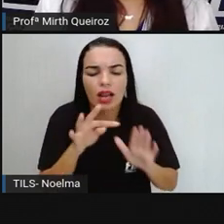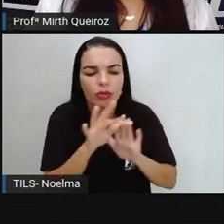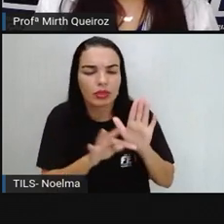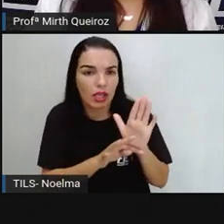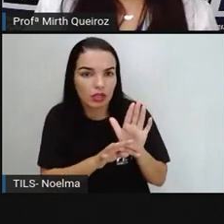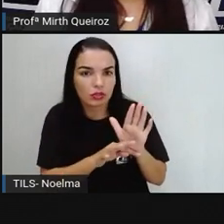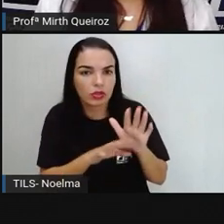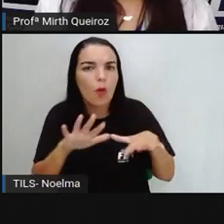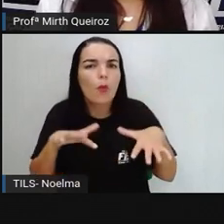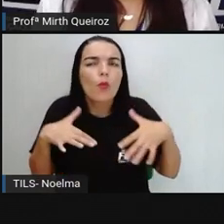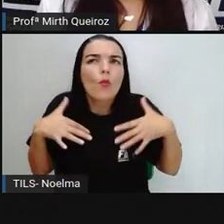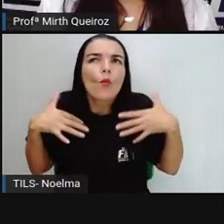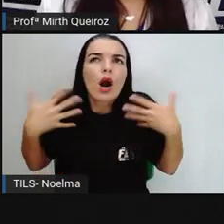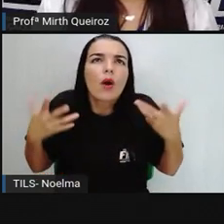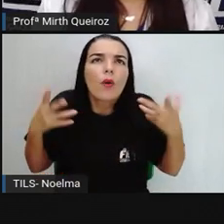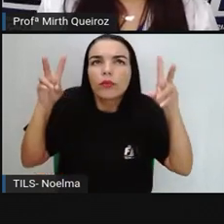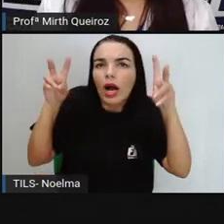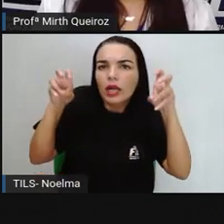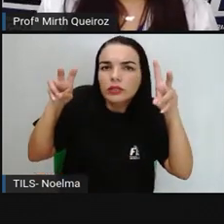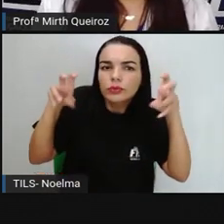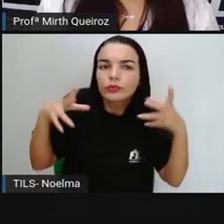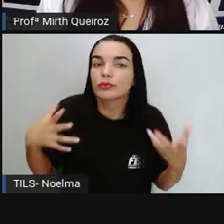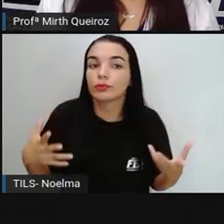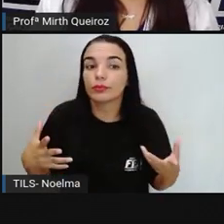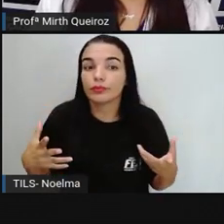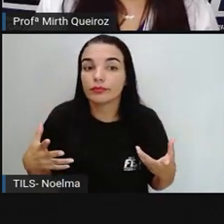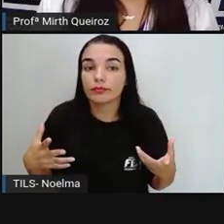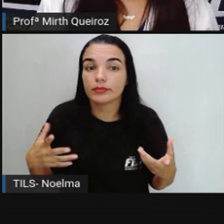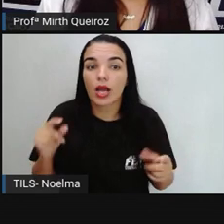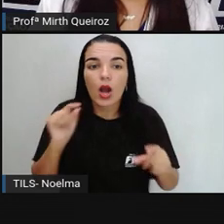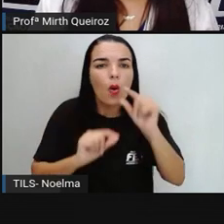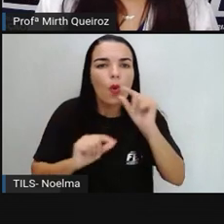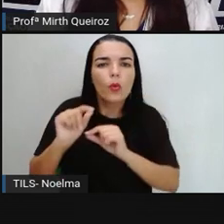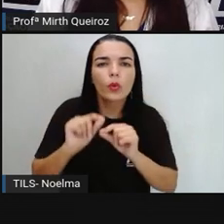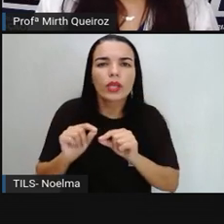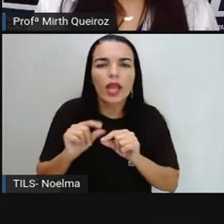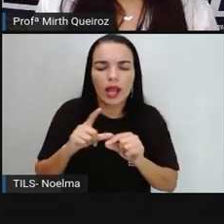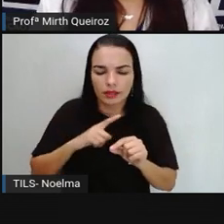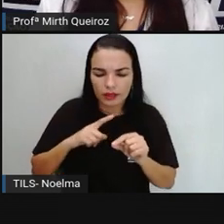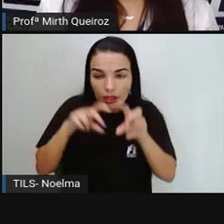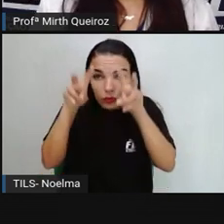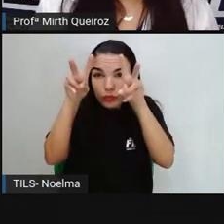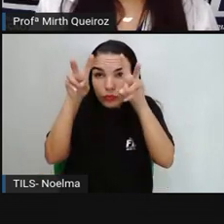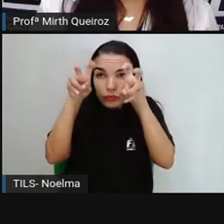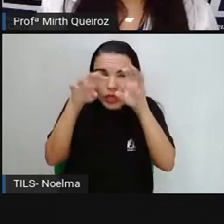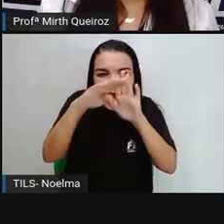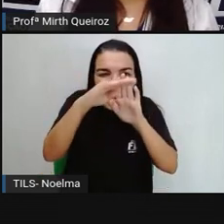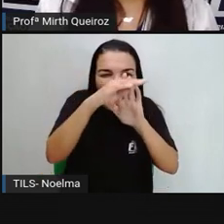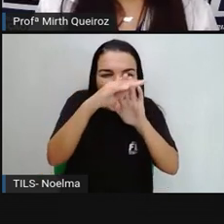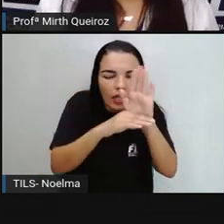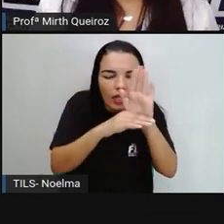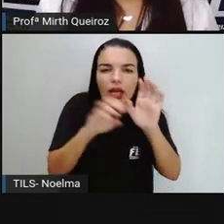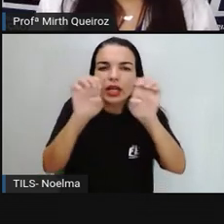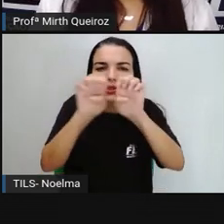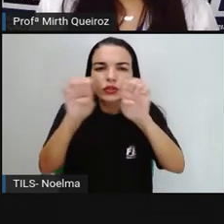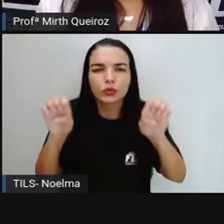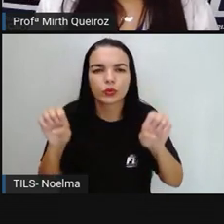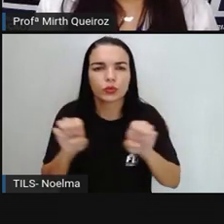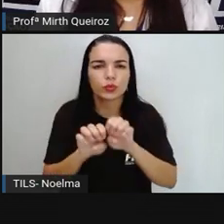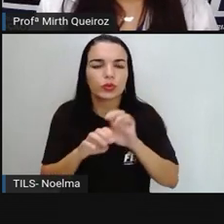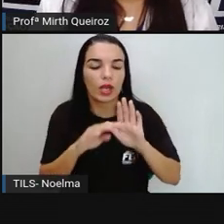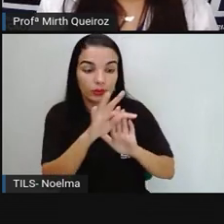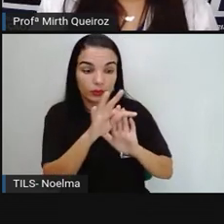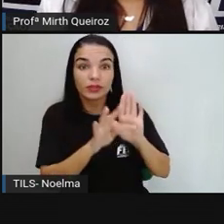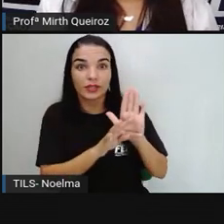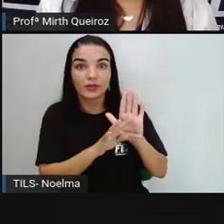é o assunto que vai retratar esse texto? O que me diz a estrutura do texto? Porque a estrutura do texto, ele vai dizer